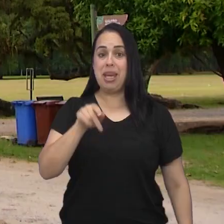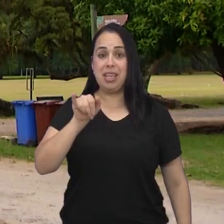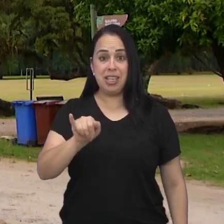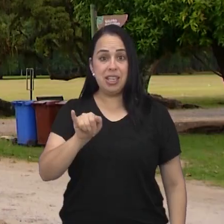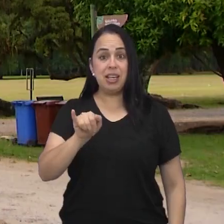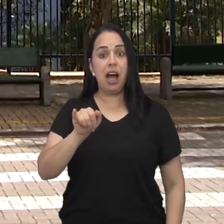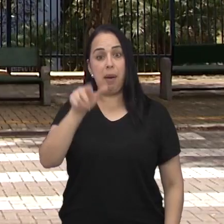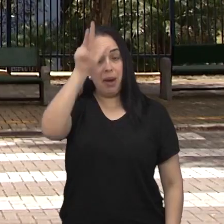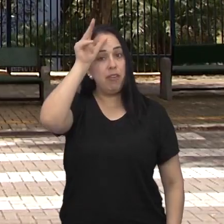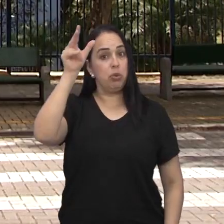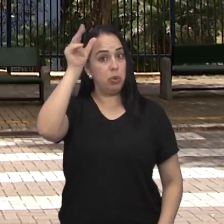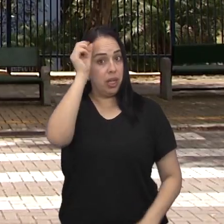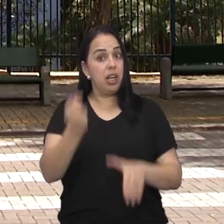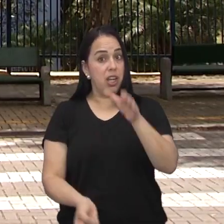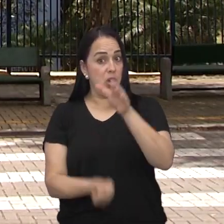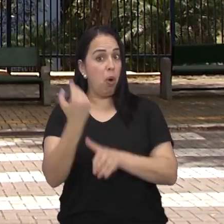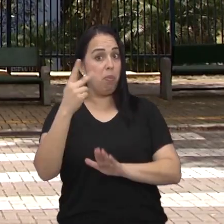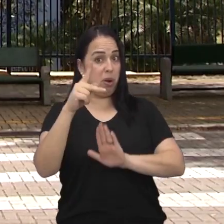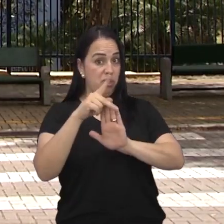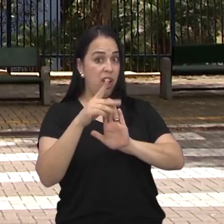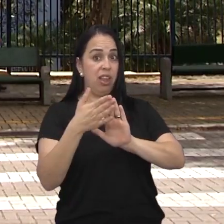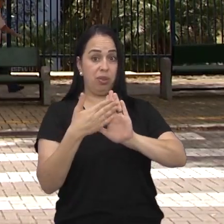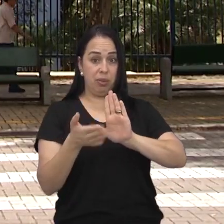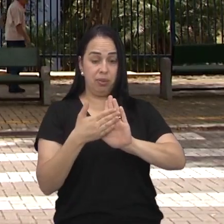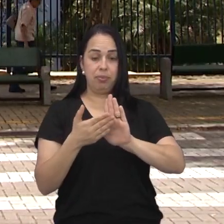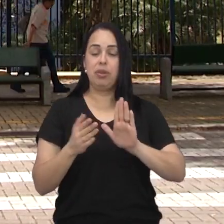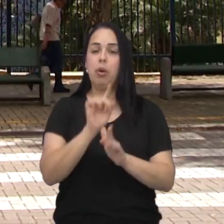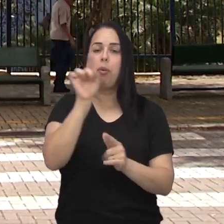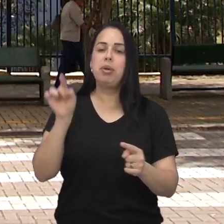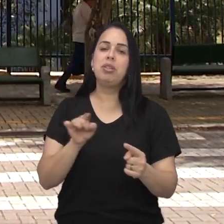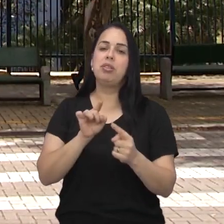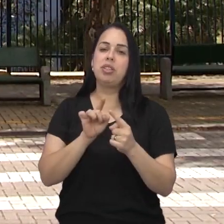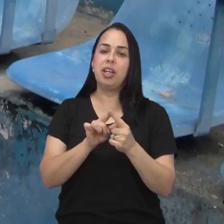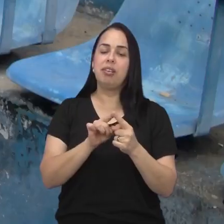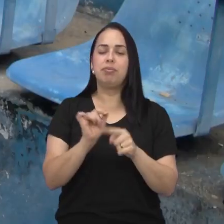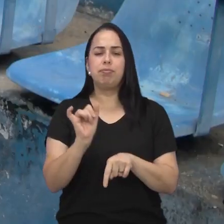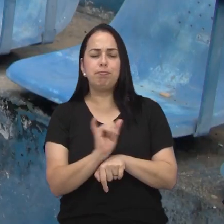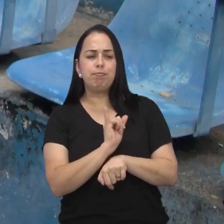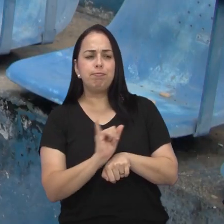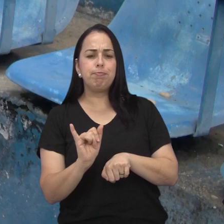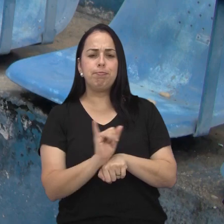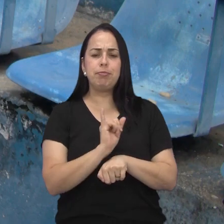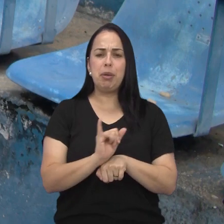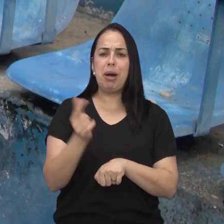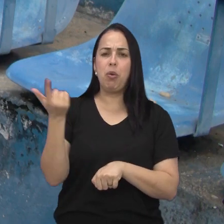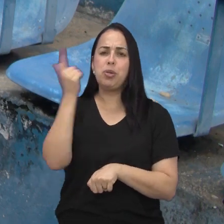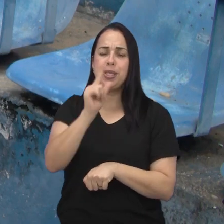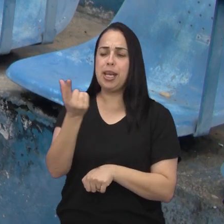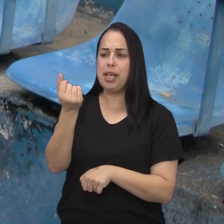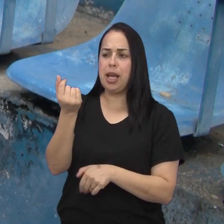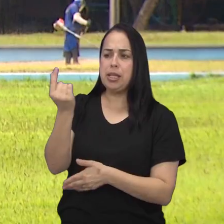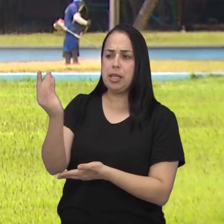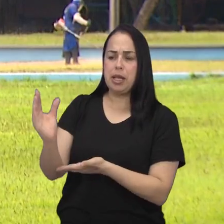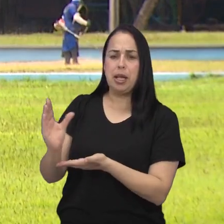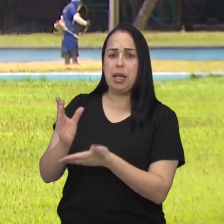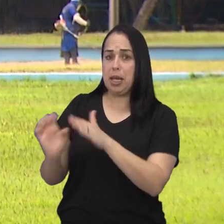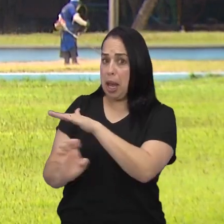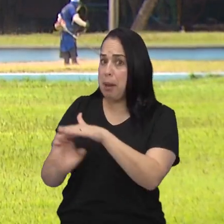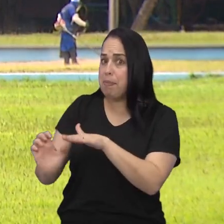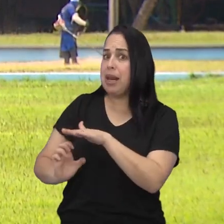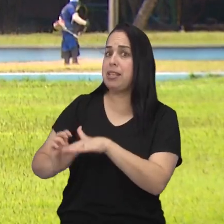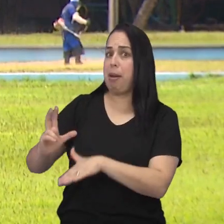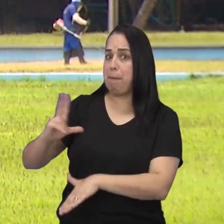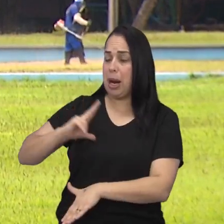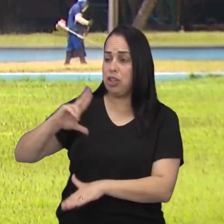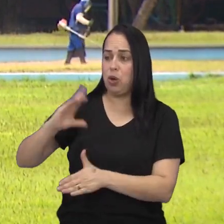chamado PPI, criado pelo município de São José dos Campos. A ideia é buscar alternativas para captar